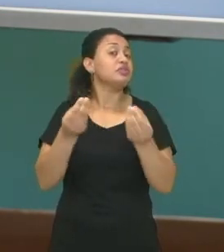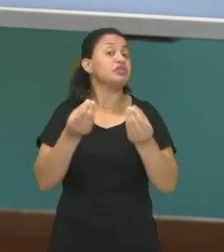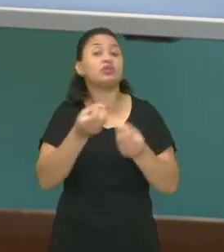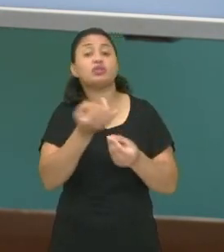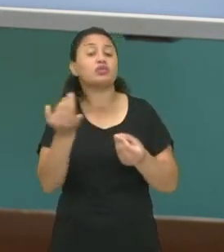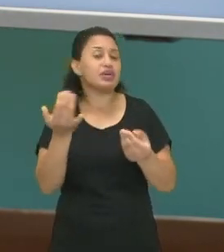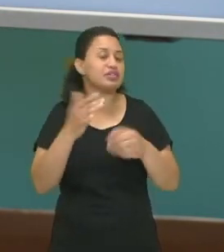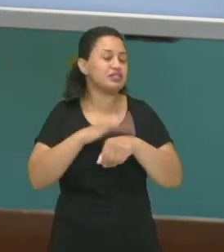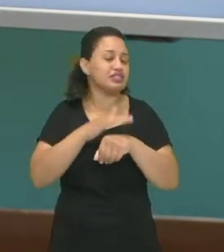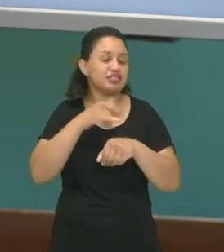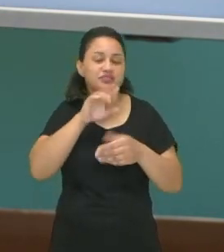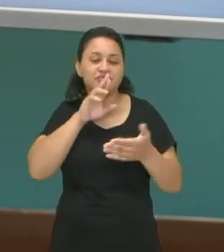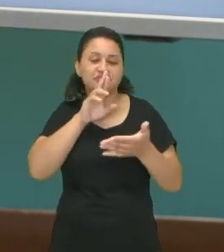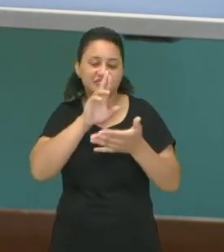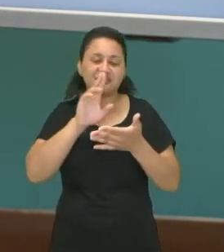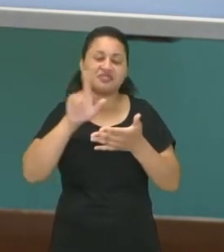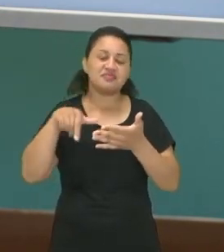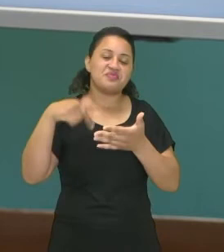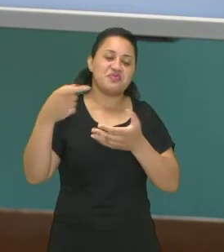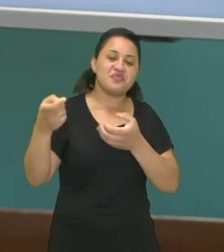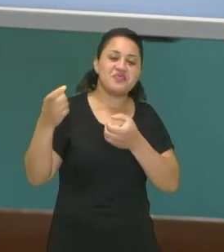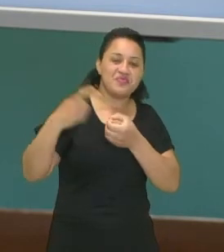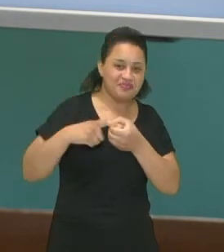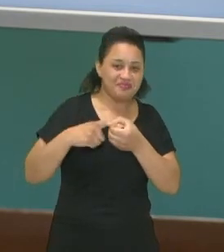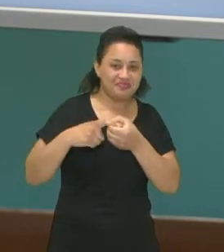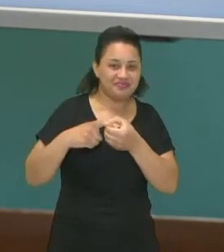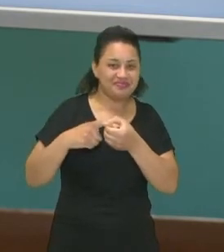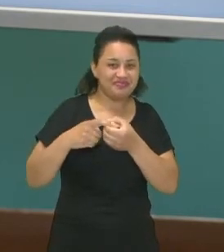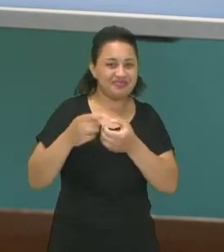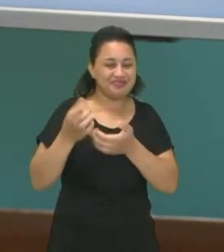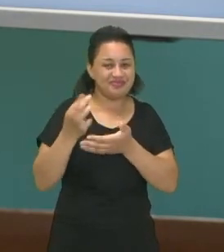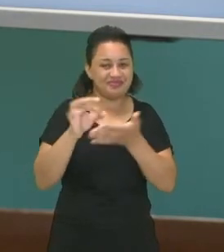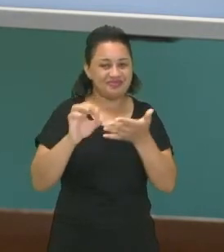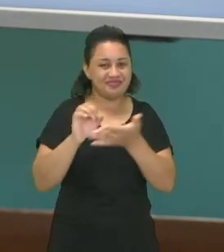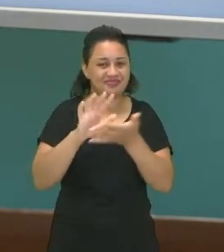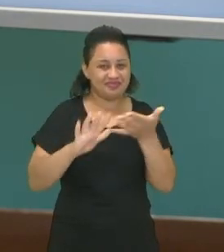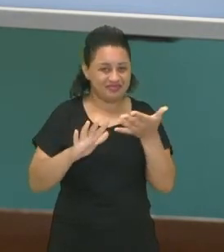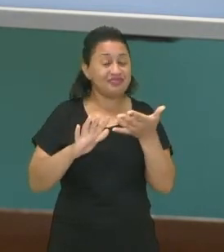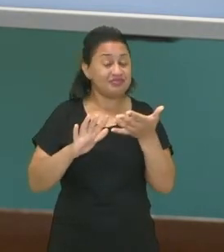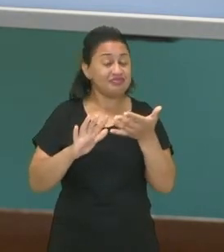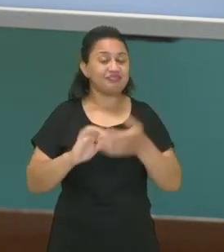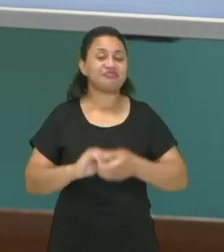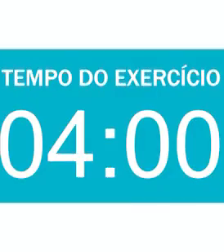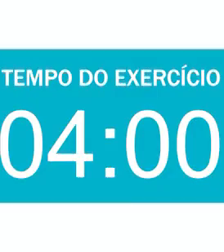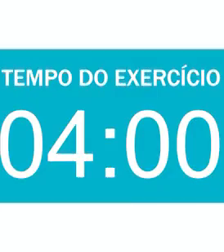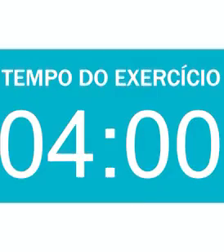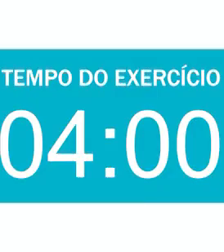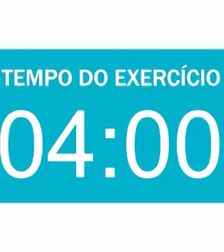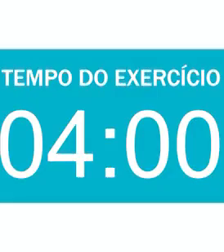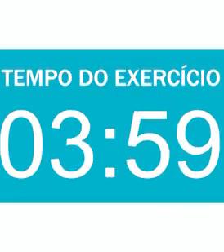A prof vai dar um tempinho, vamos ver quanto é que vai dar esse resultado? Então, pratica aí, ó, já volto aí com a correção.